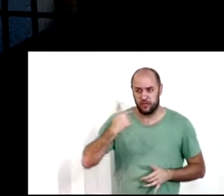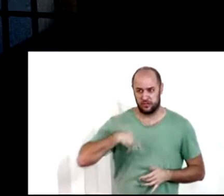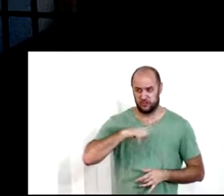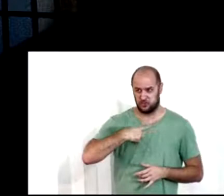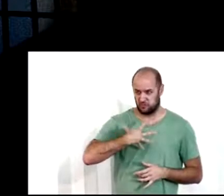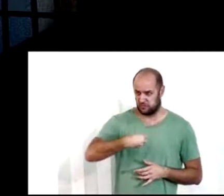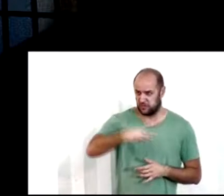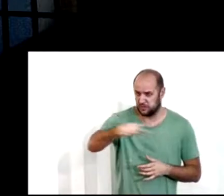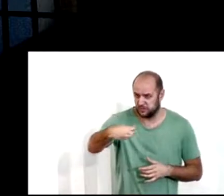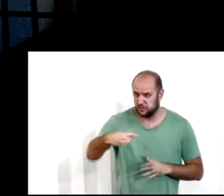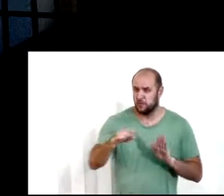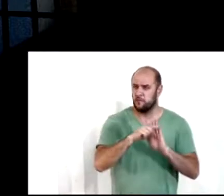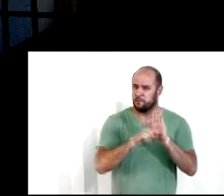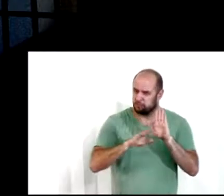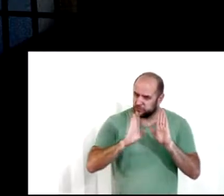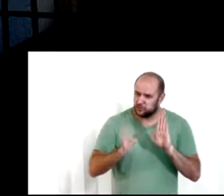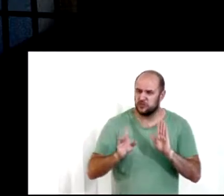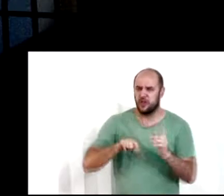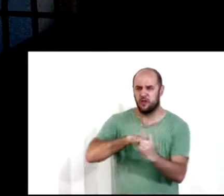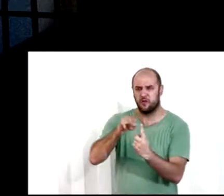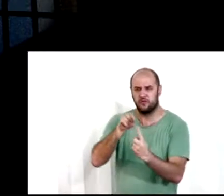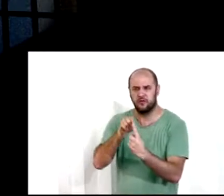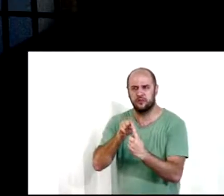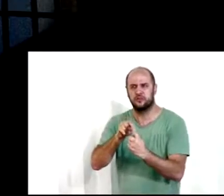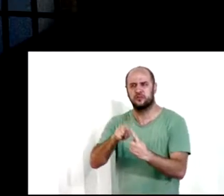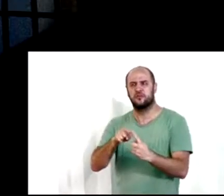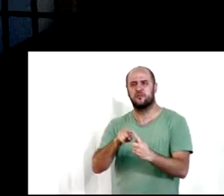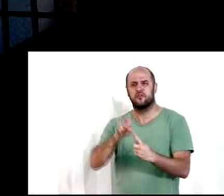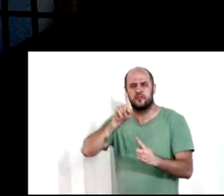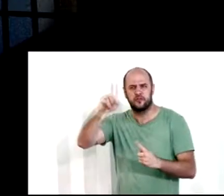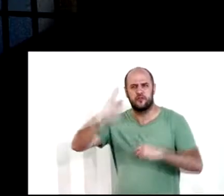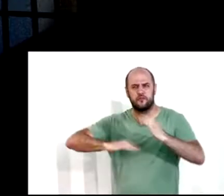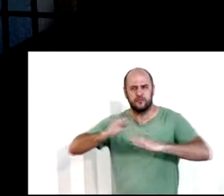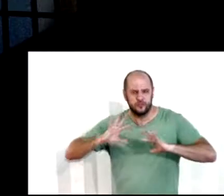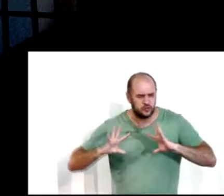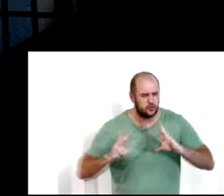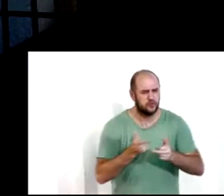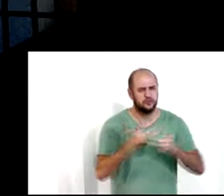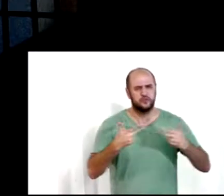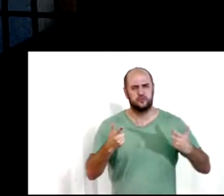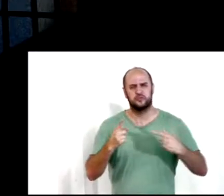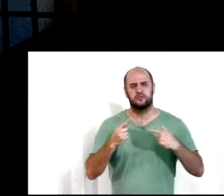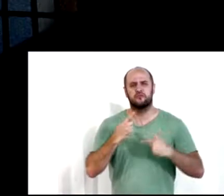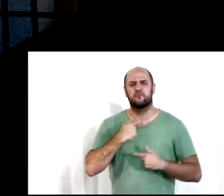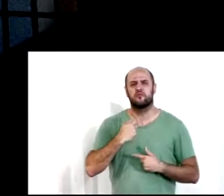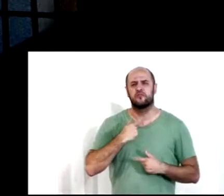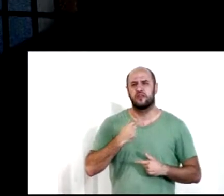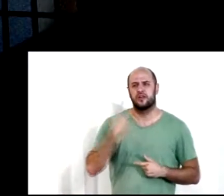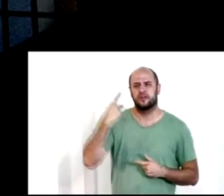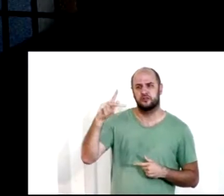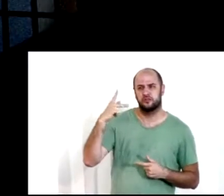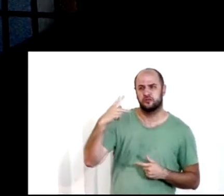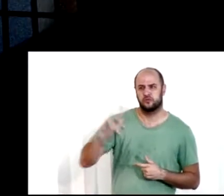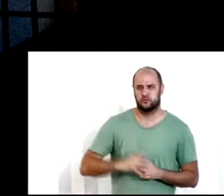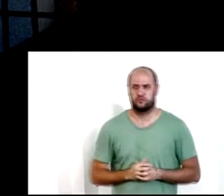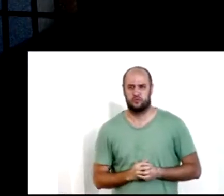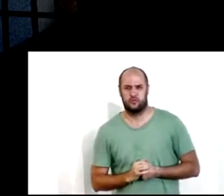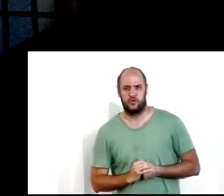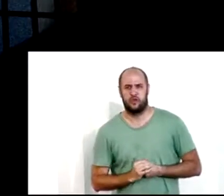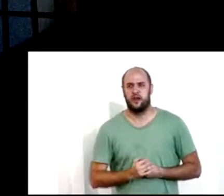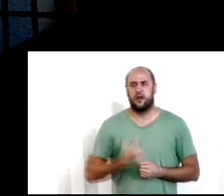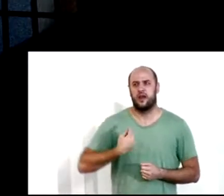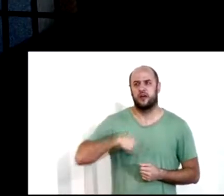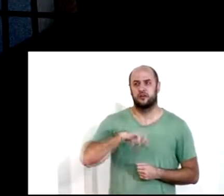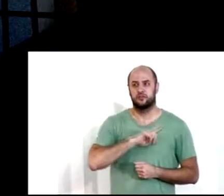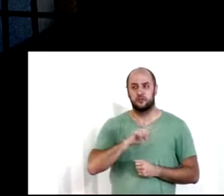herança, predestinados segundo o propósito daquele que faz todas as coisas conforme o conselho da sua vontade, a fim de